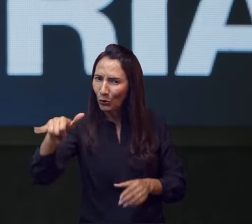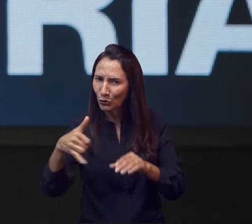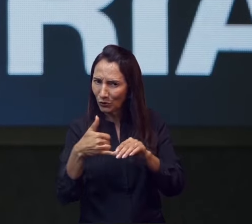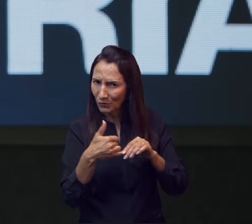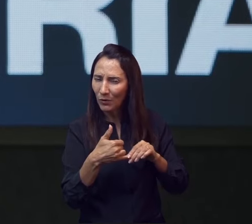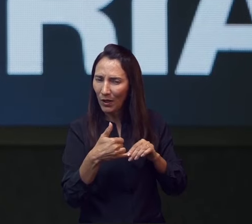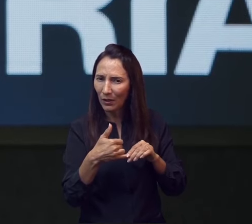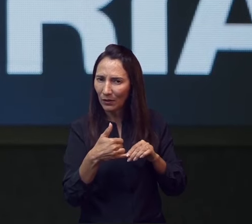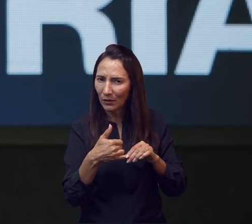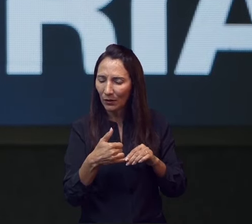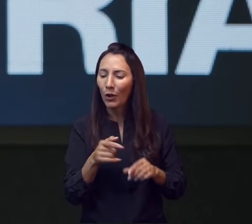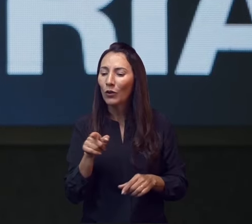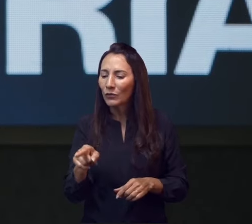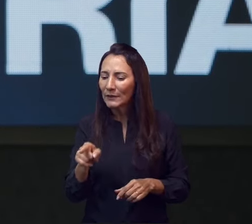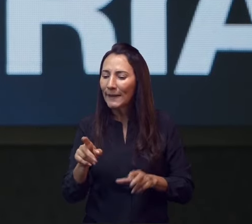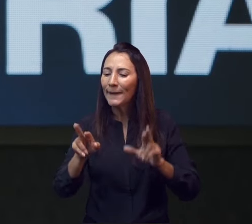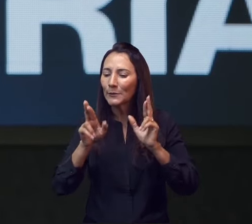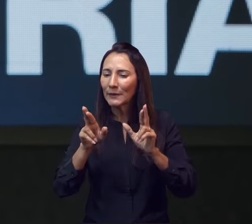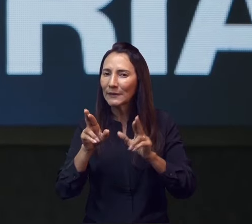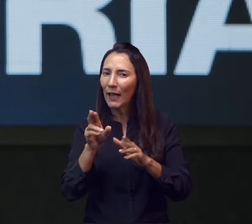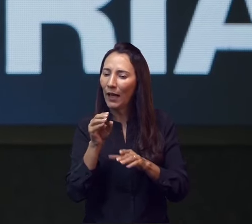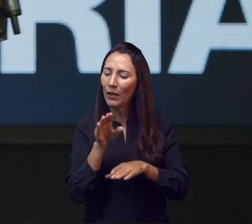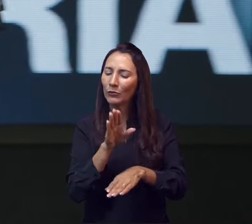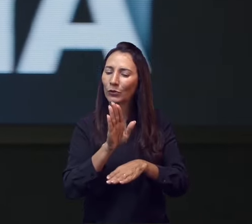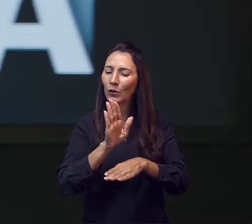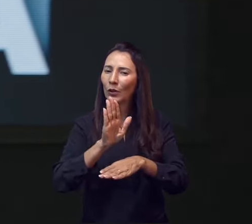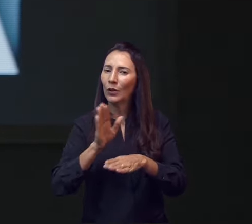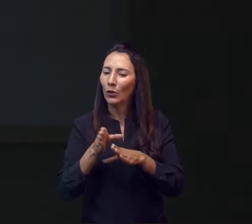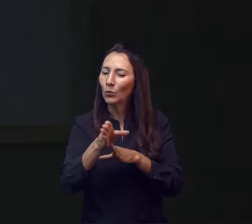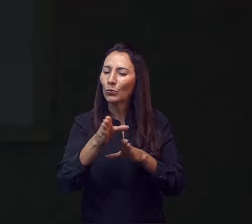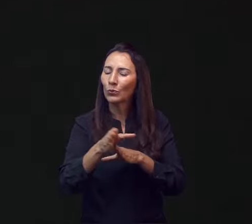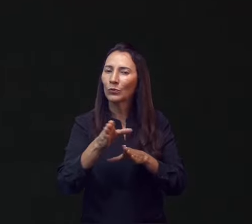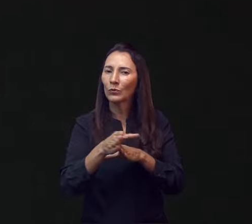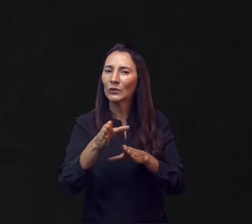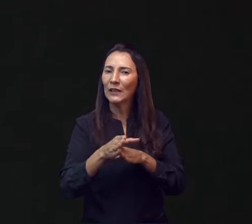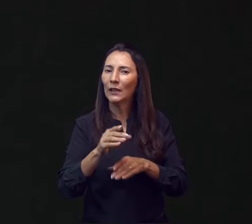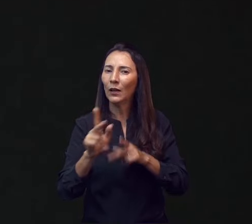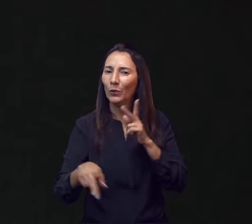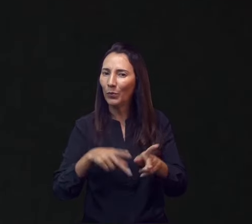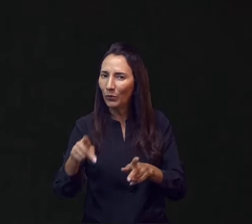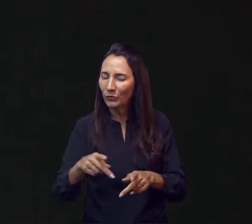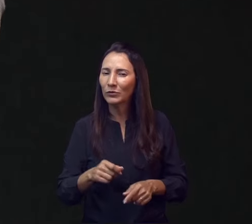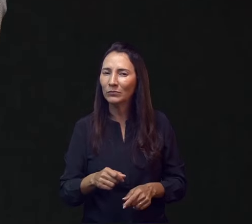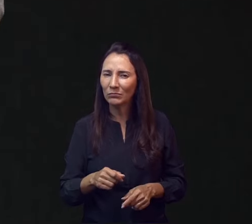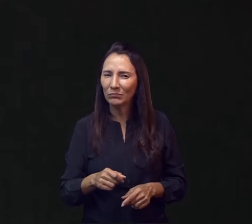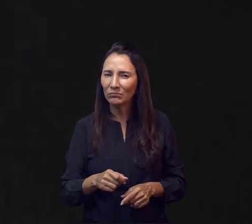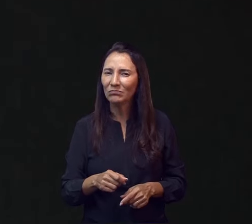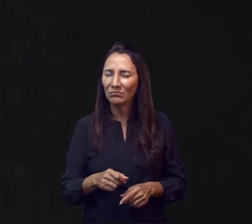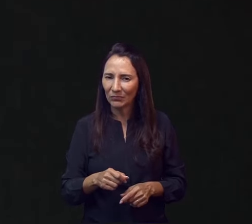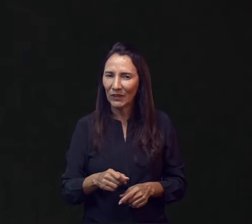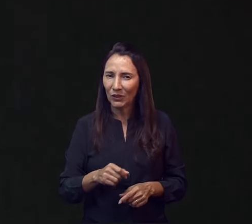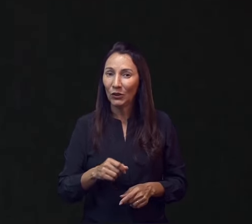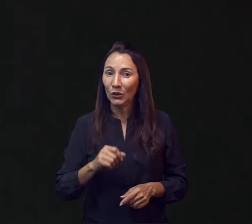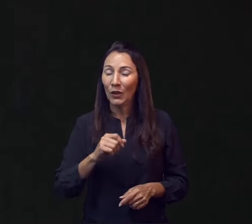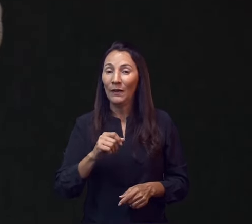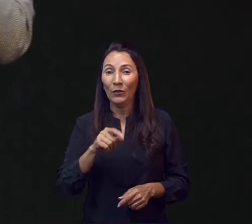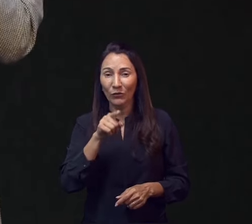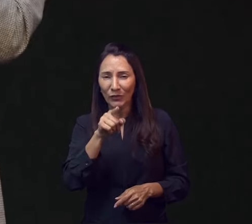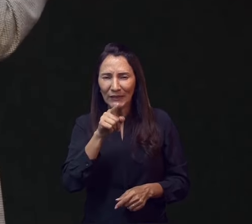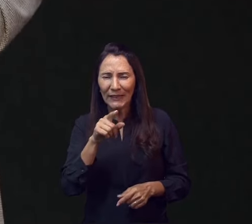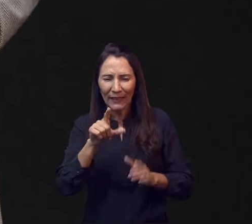instruções que ele ia comandar o povo Josué Capítulo 1 Versículo 8 não a parte da tua boca o livro dessa lei